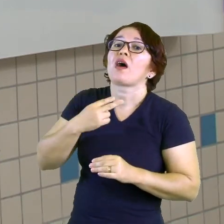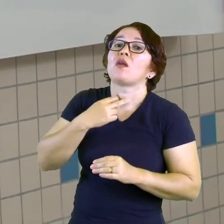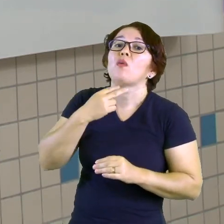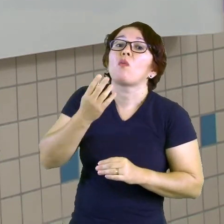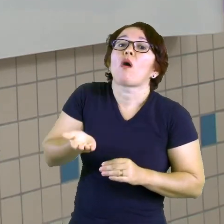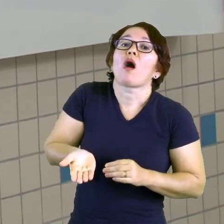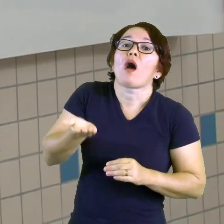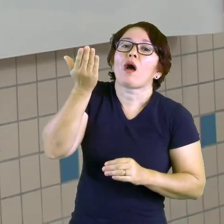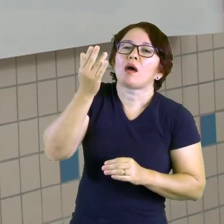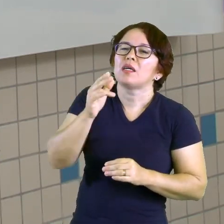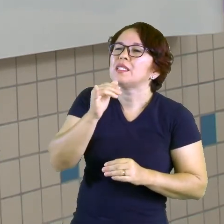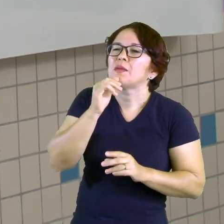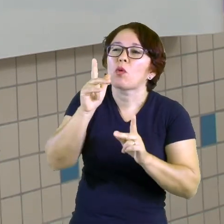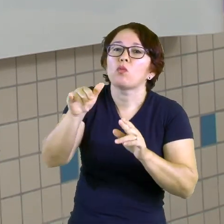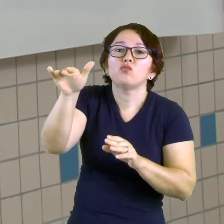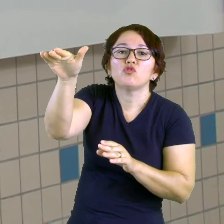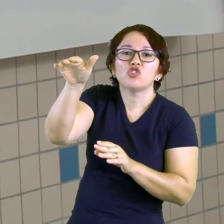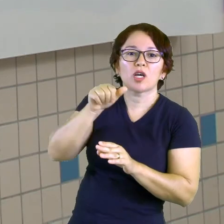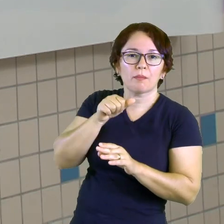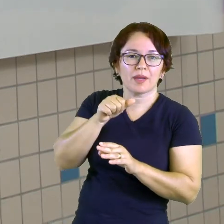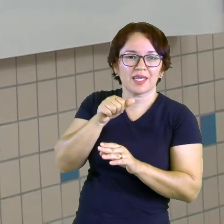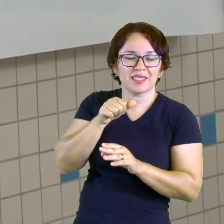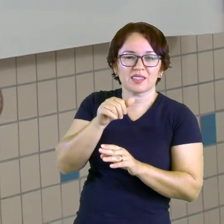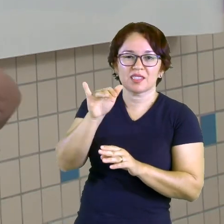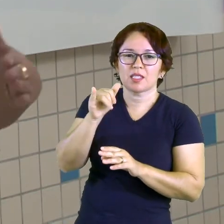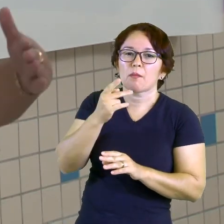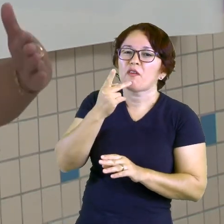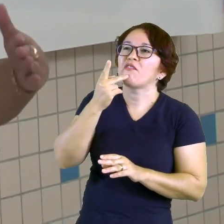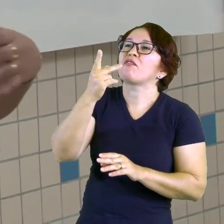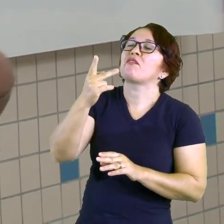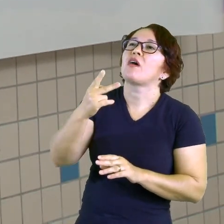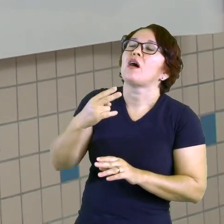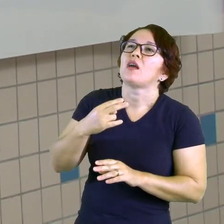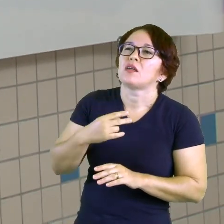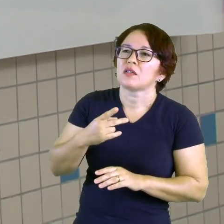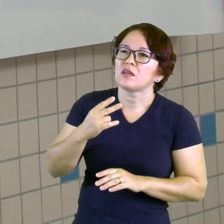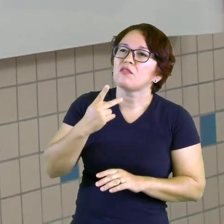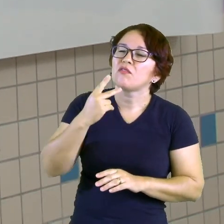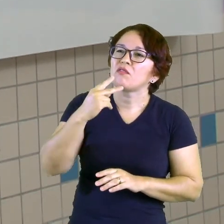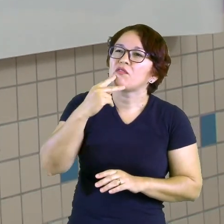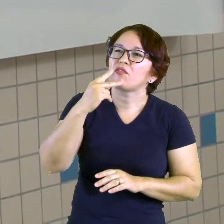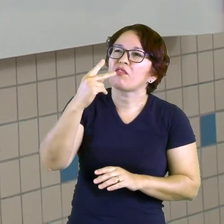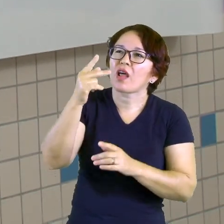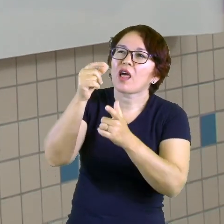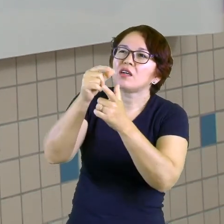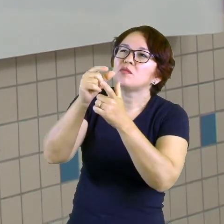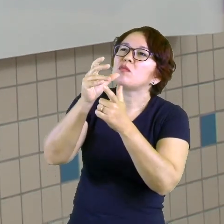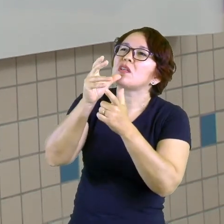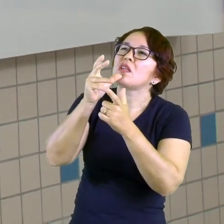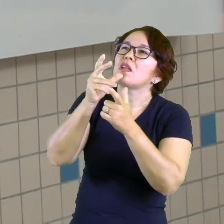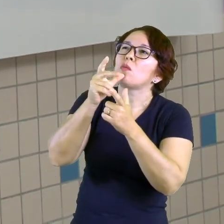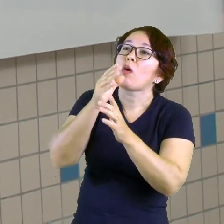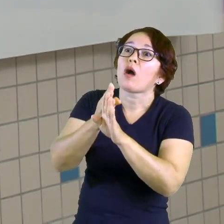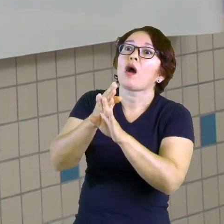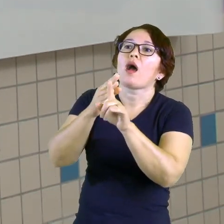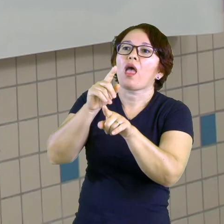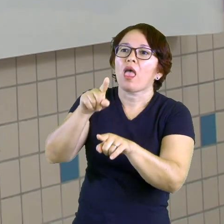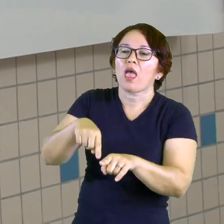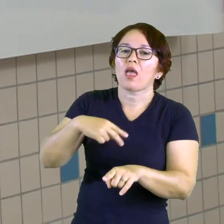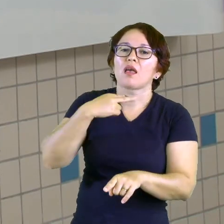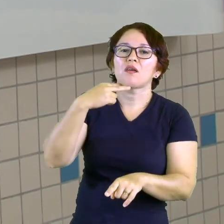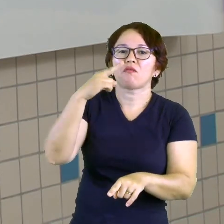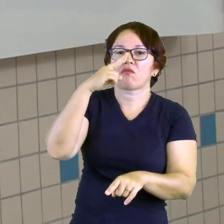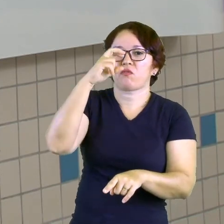estivesse chamando. Aquela sílaba que se estender é a sílaba tônica da palavra. Não esqueçam.